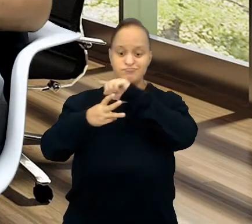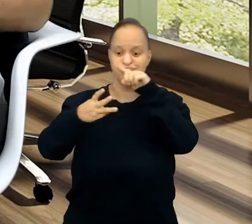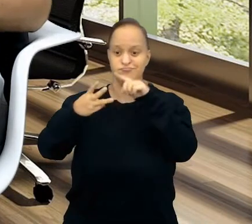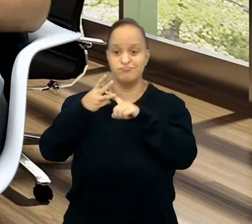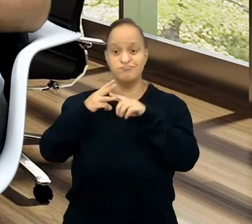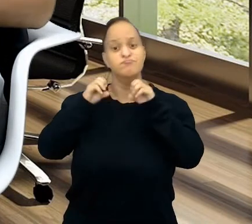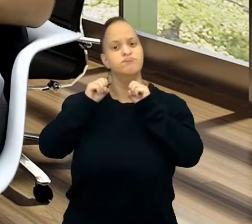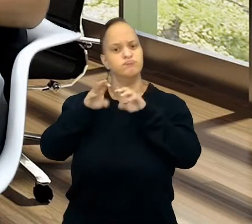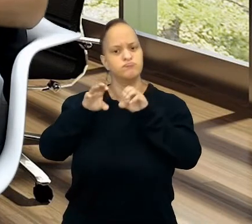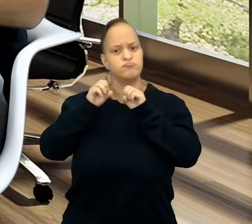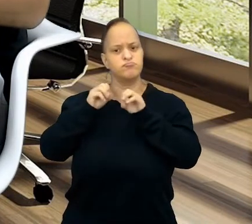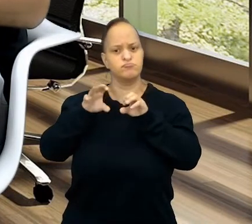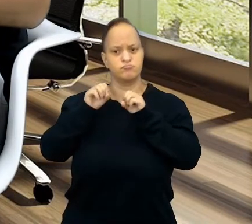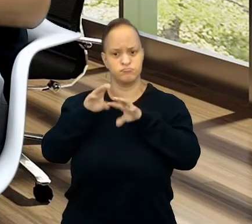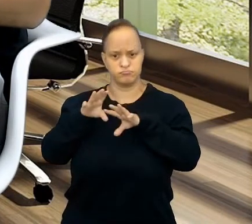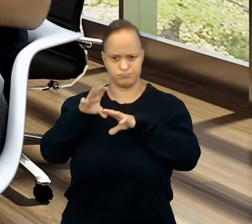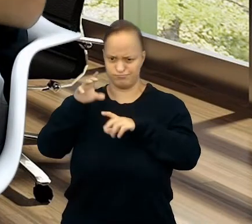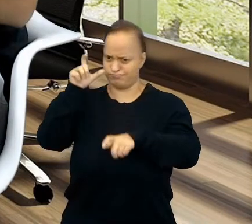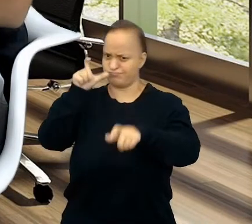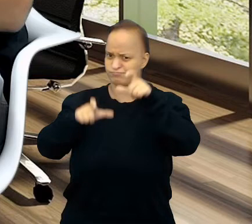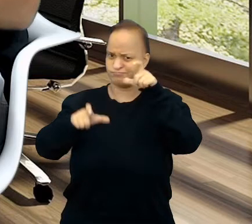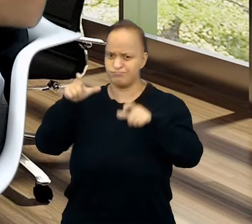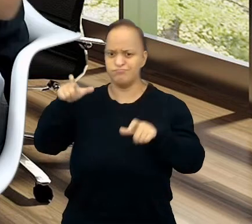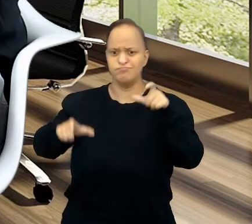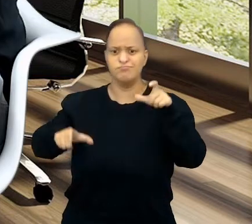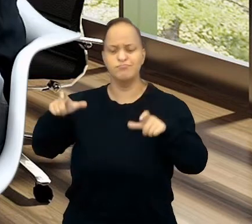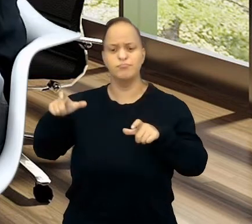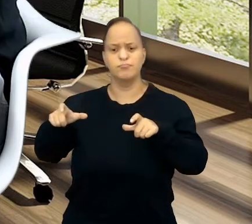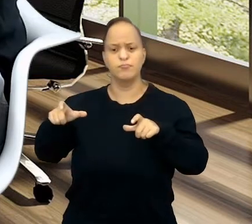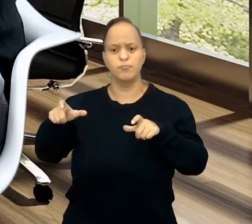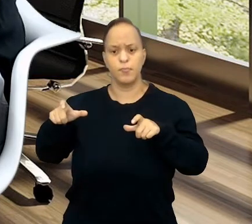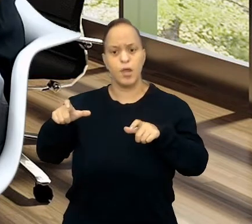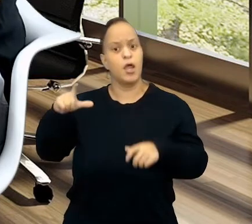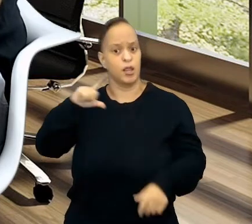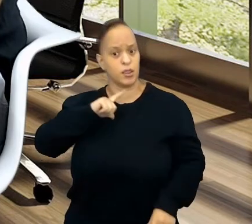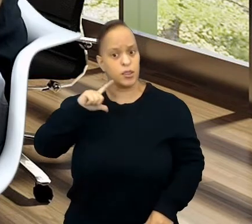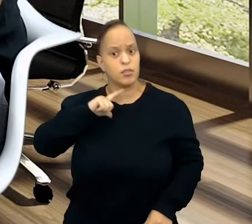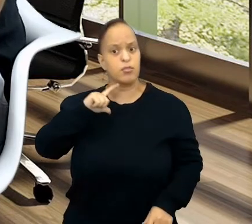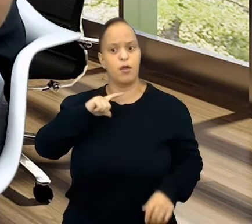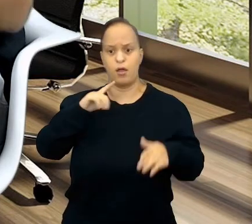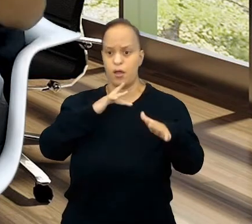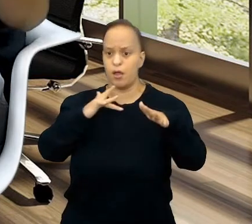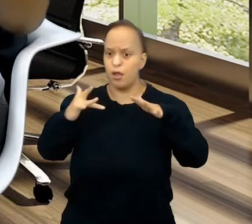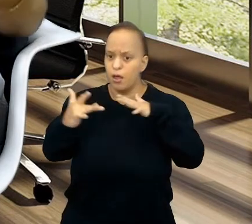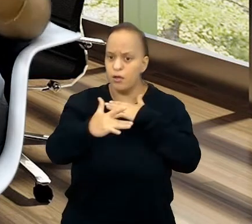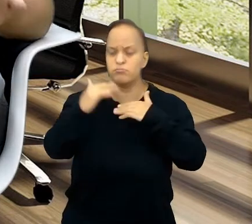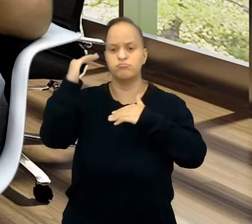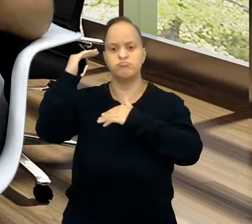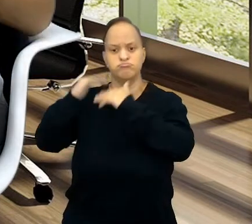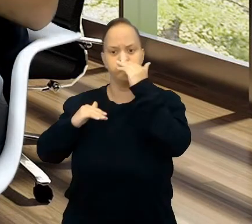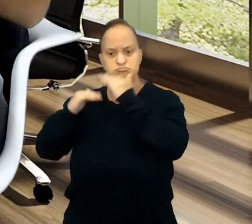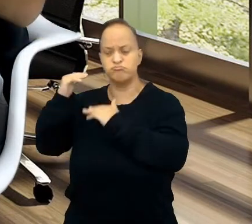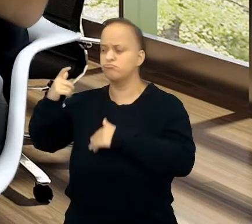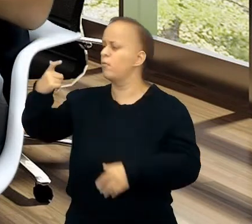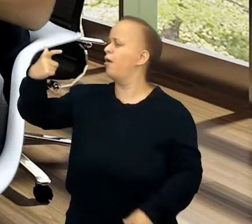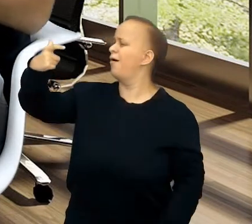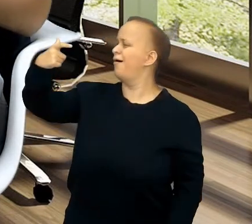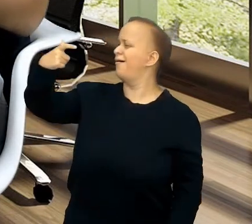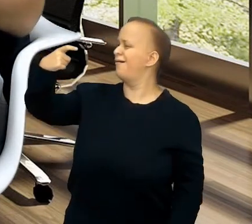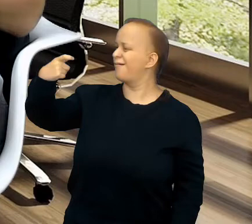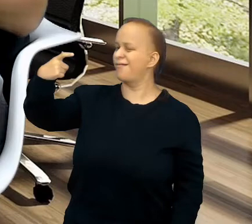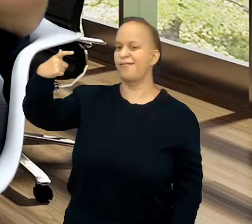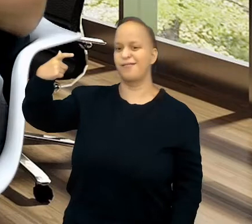muitas pessoas que têm um perfil profissional. E quando a gente fala da escolha dessa selfie, por que a